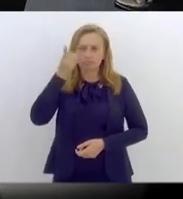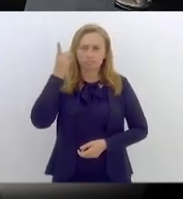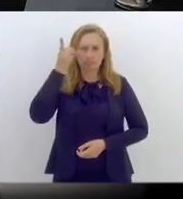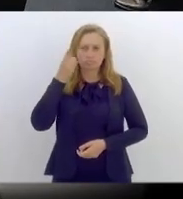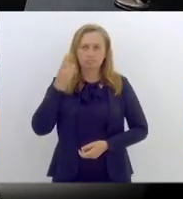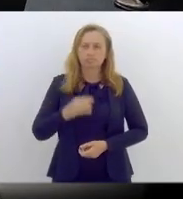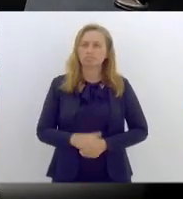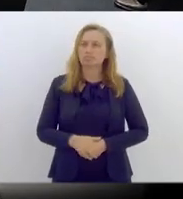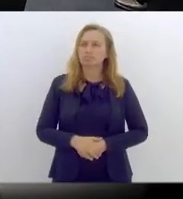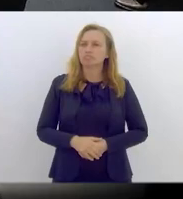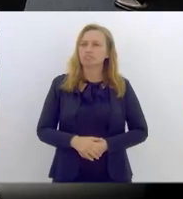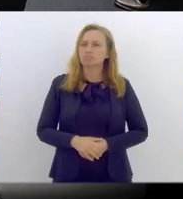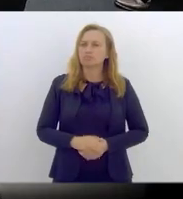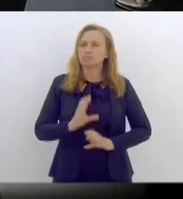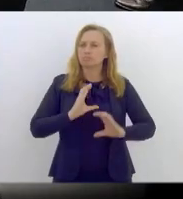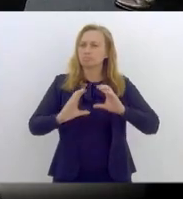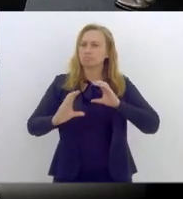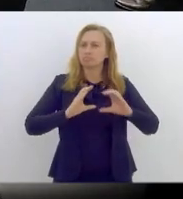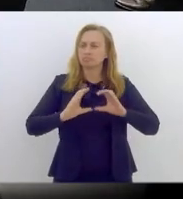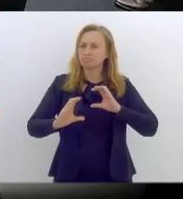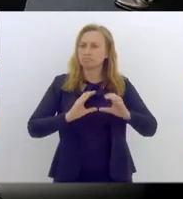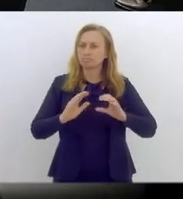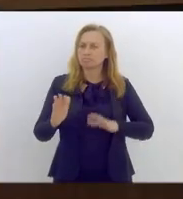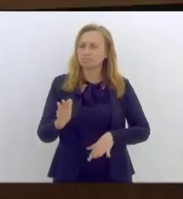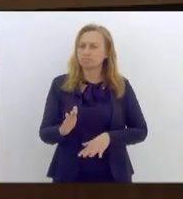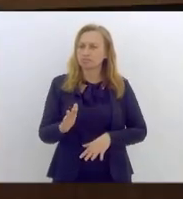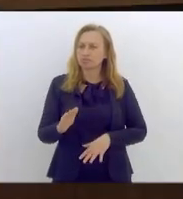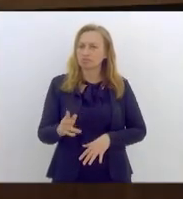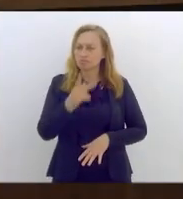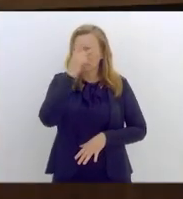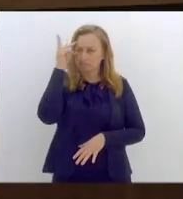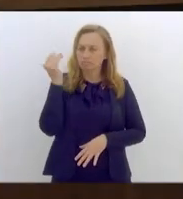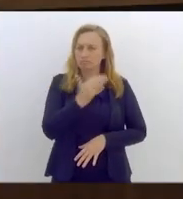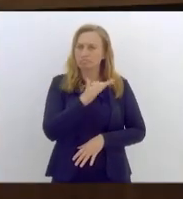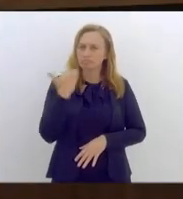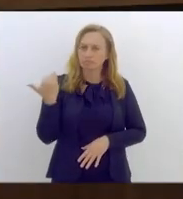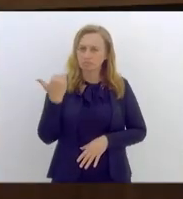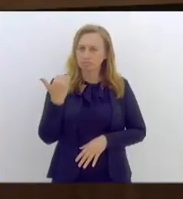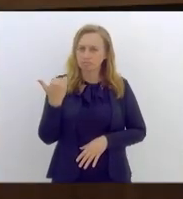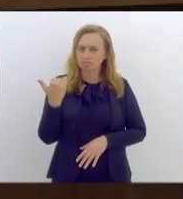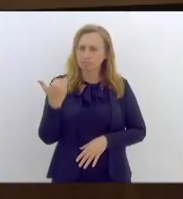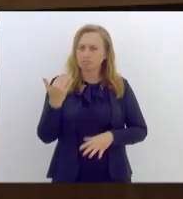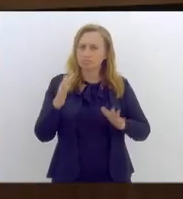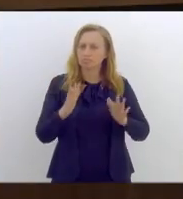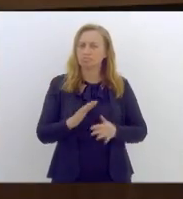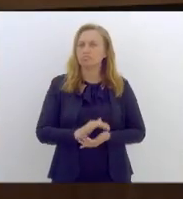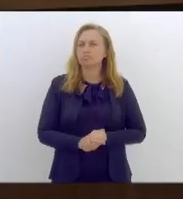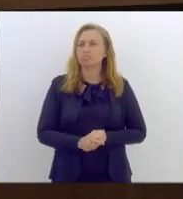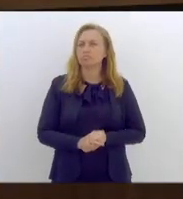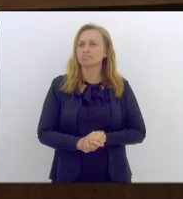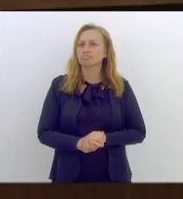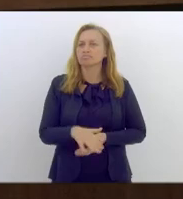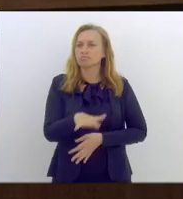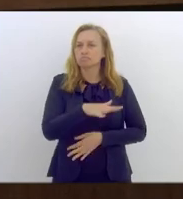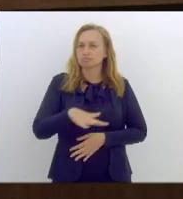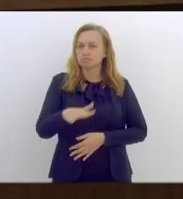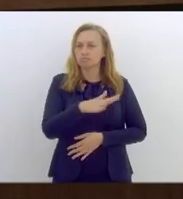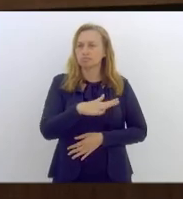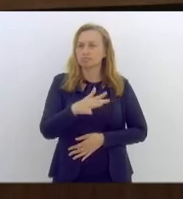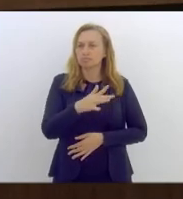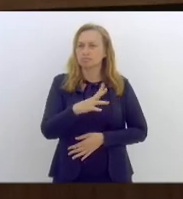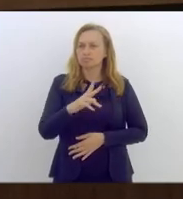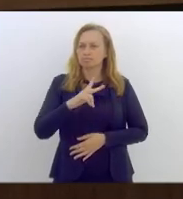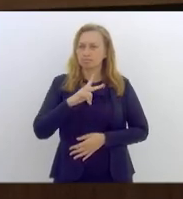dispõe sobre a comunicação de óbitos Aos familiares dos pacientes falecidos nas unidades de saúde públicas e